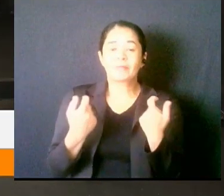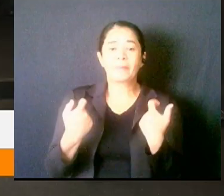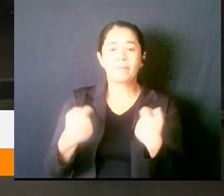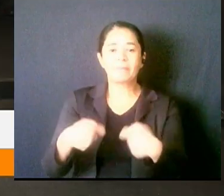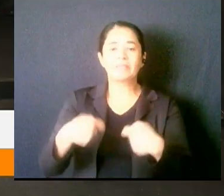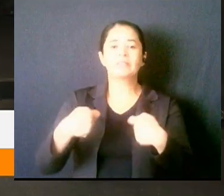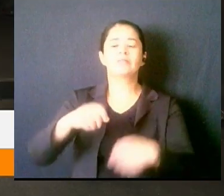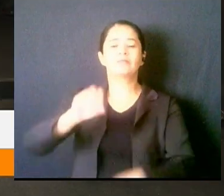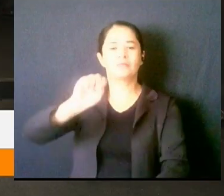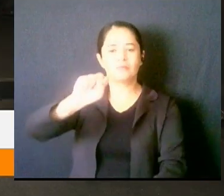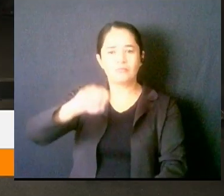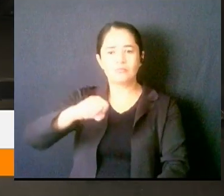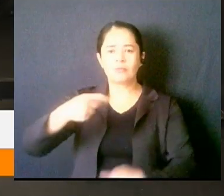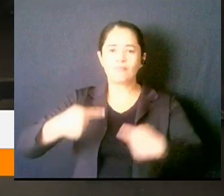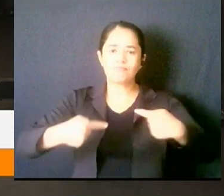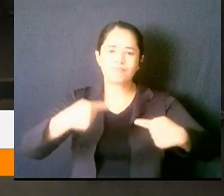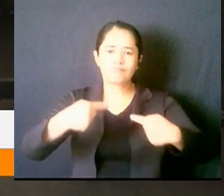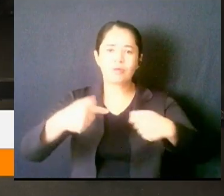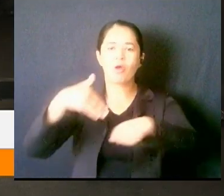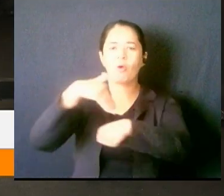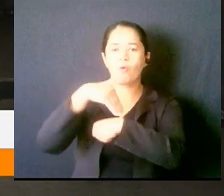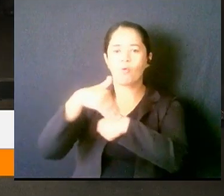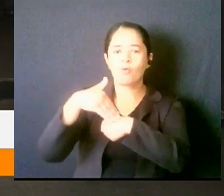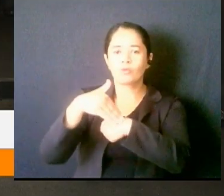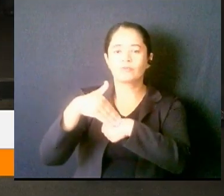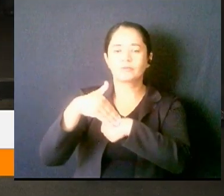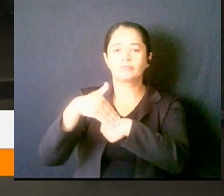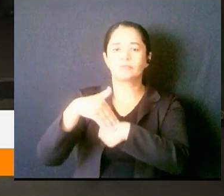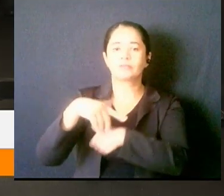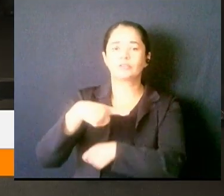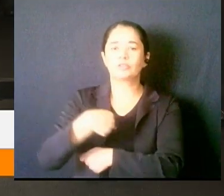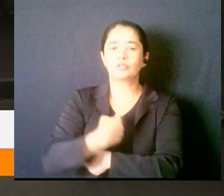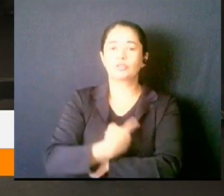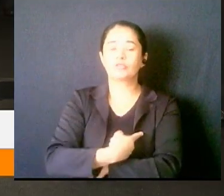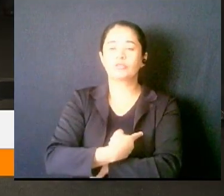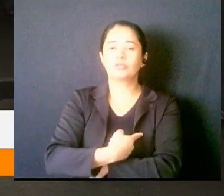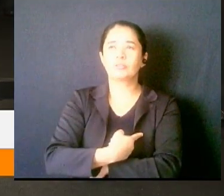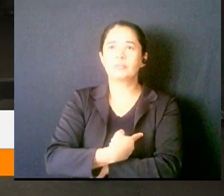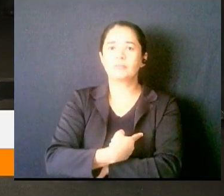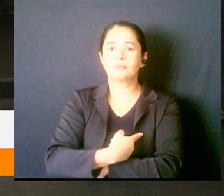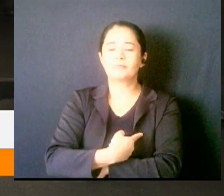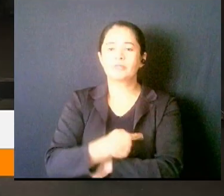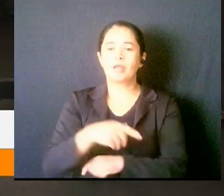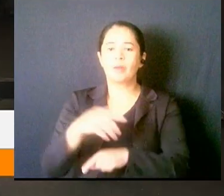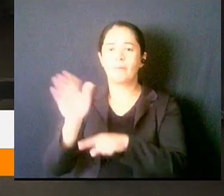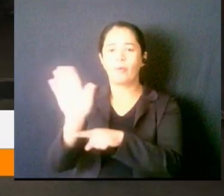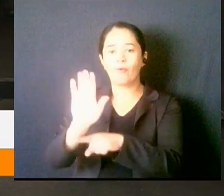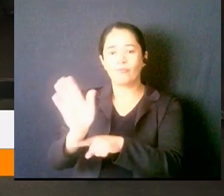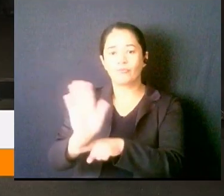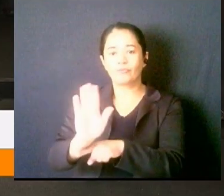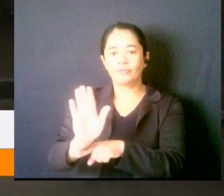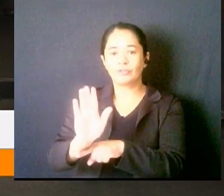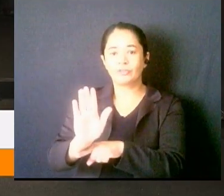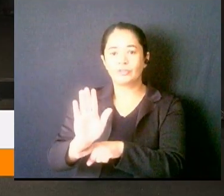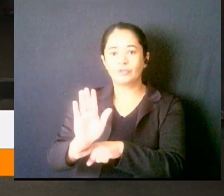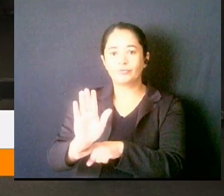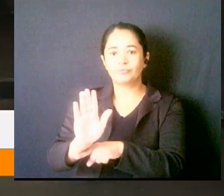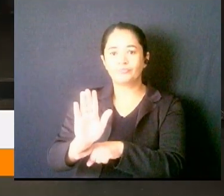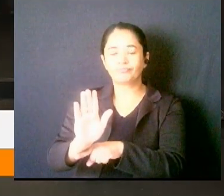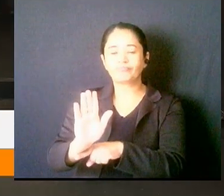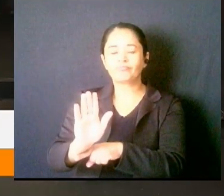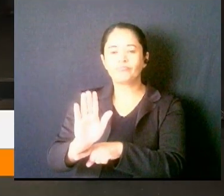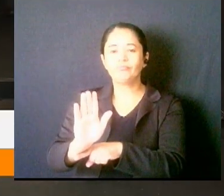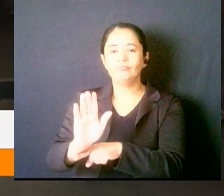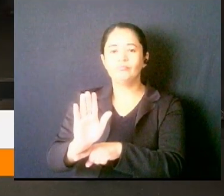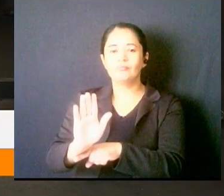conversado. Nós temos um vídeo de um documentário, tá?